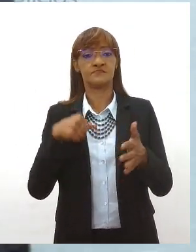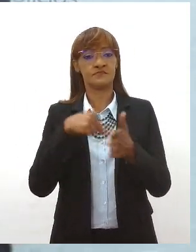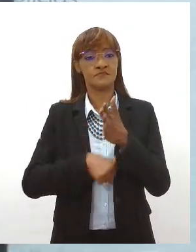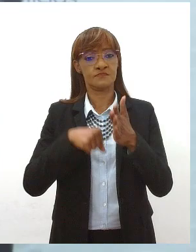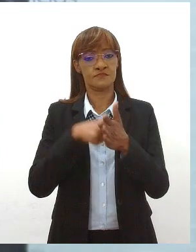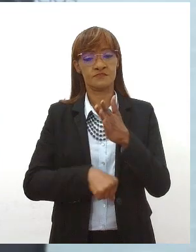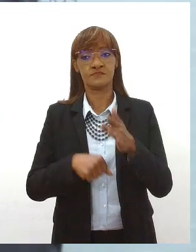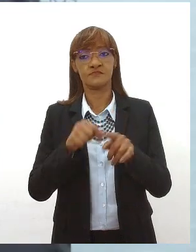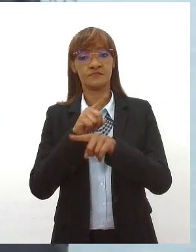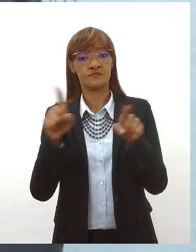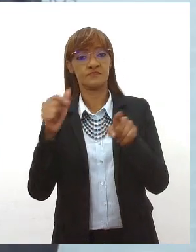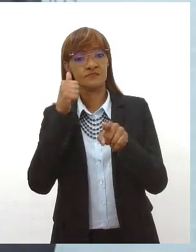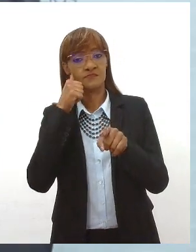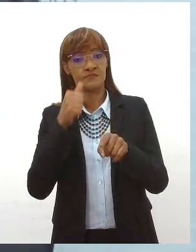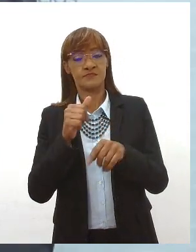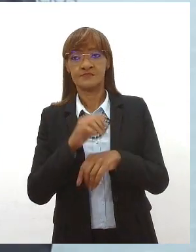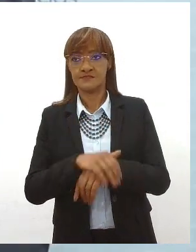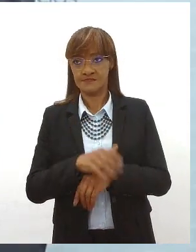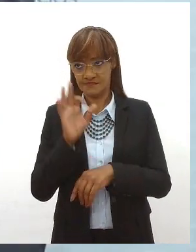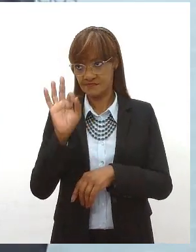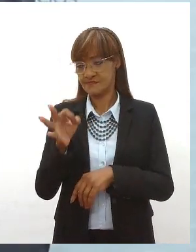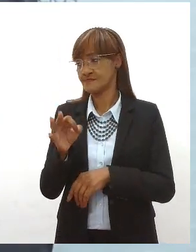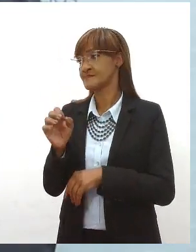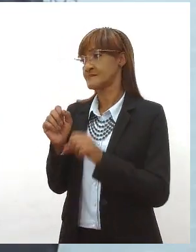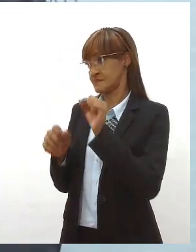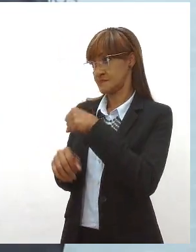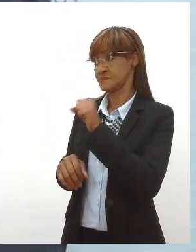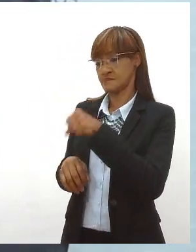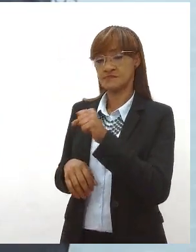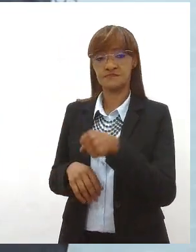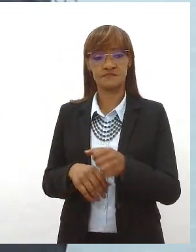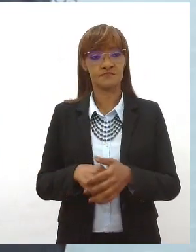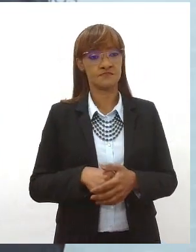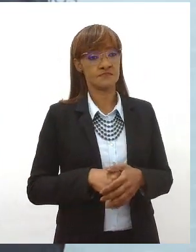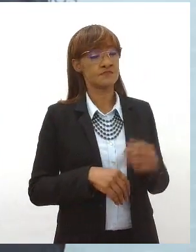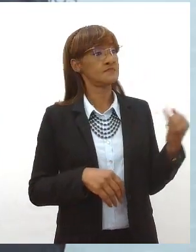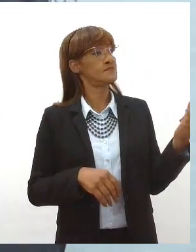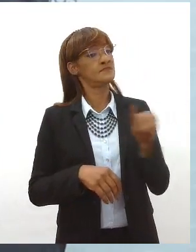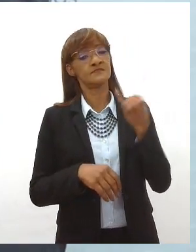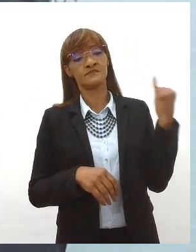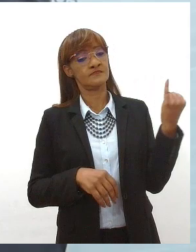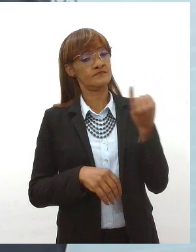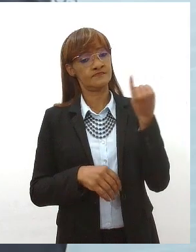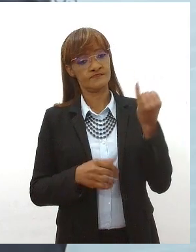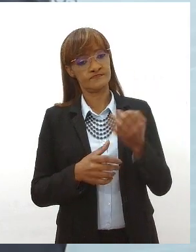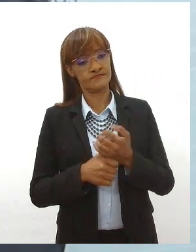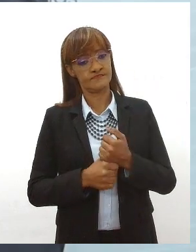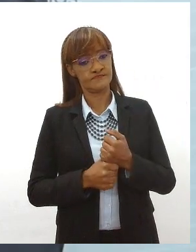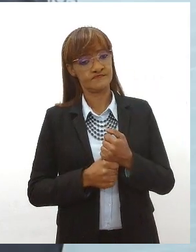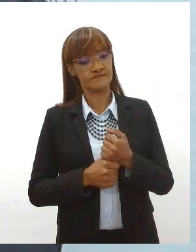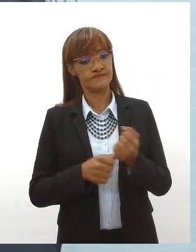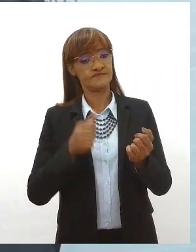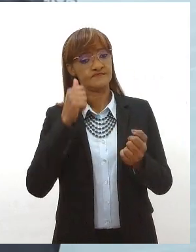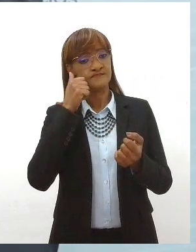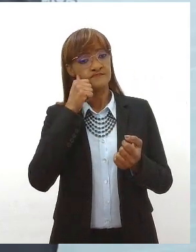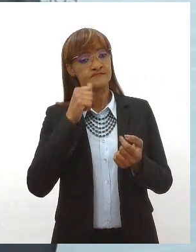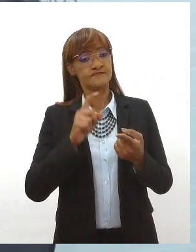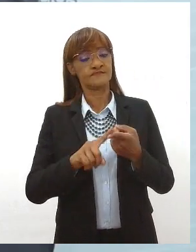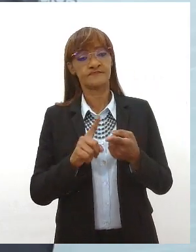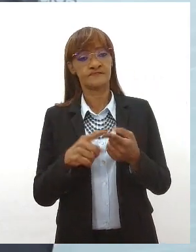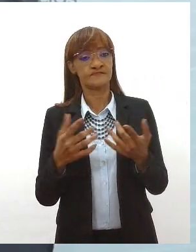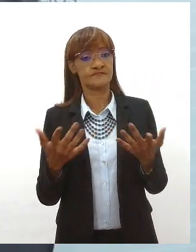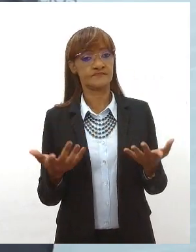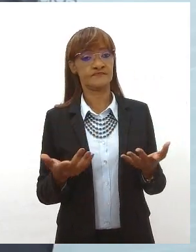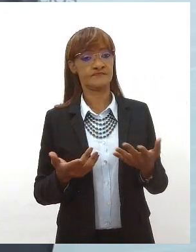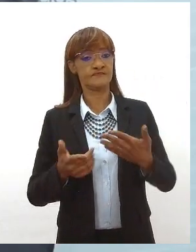Poder Legislativo. Sim, sim, é muito importante essa mobilização, né? E as mulheres têm um papel